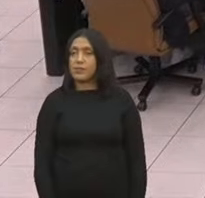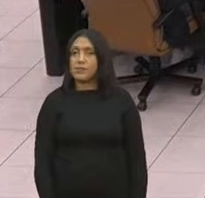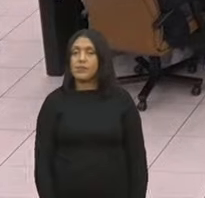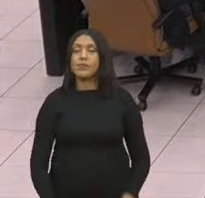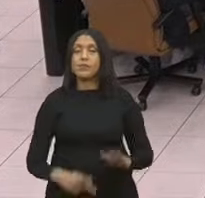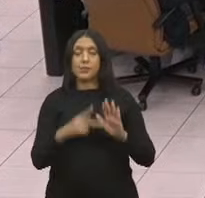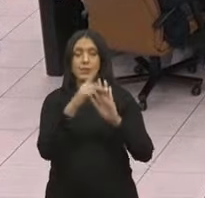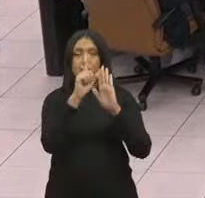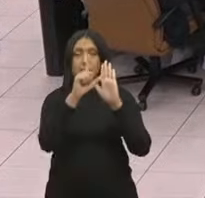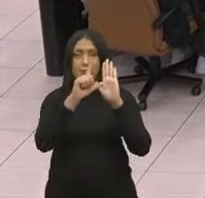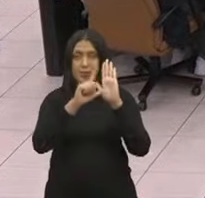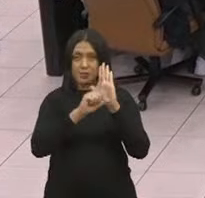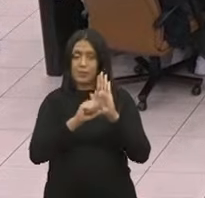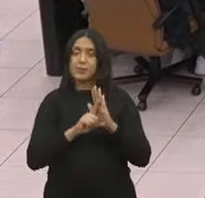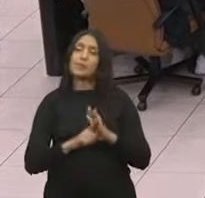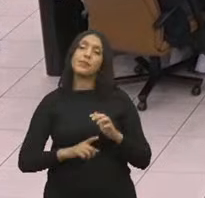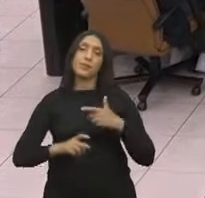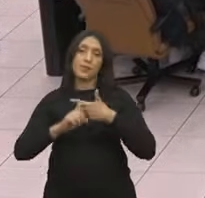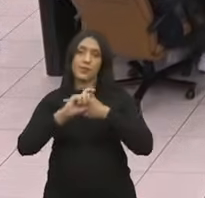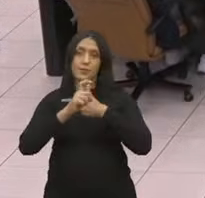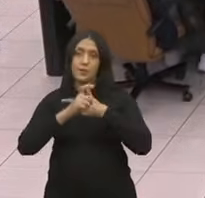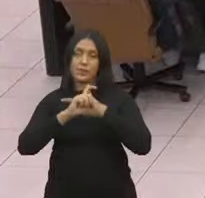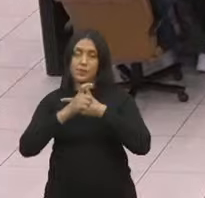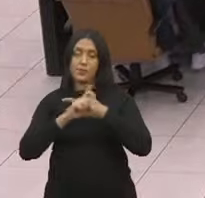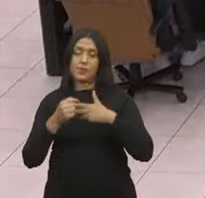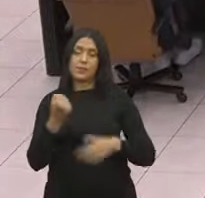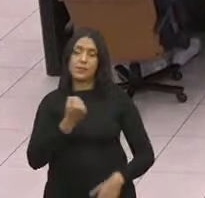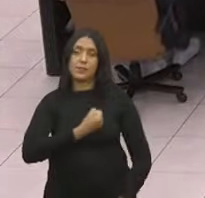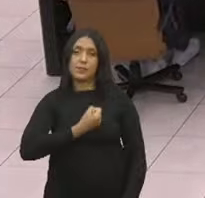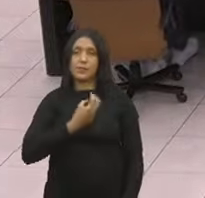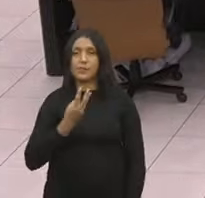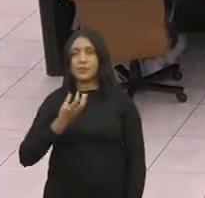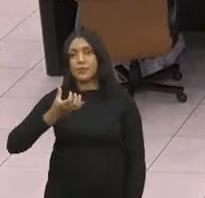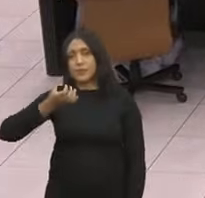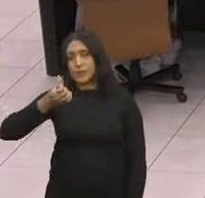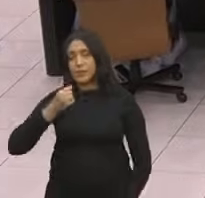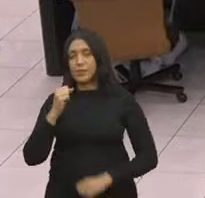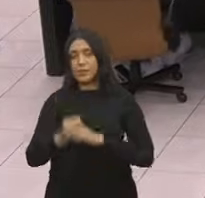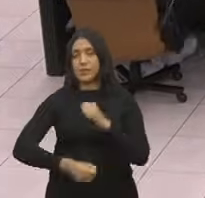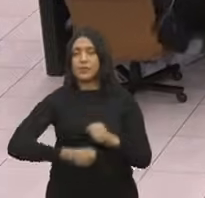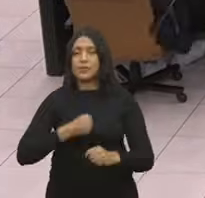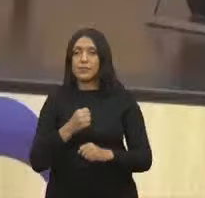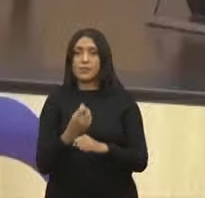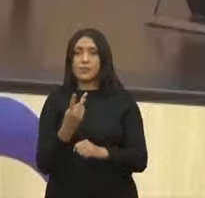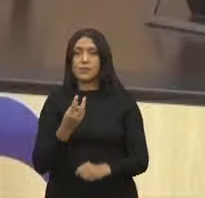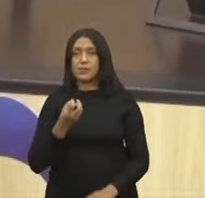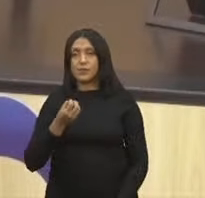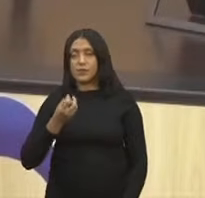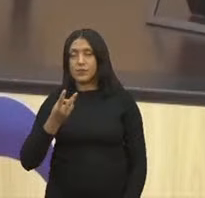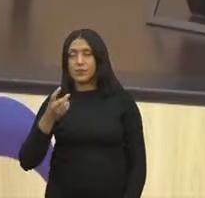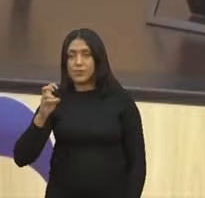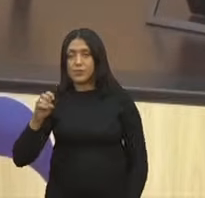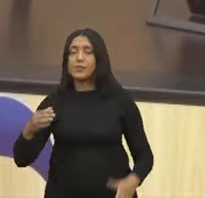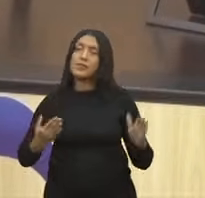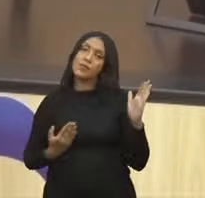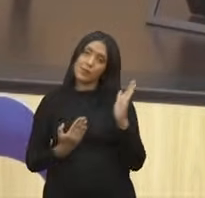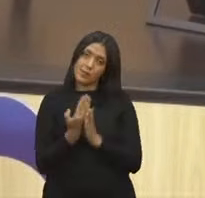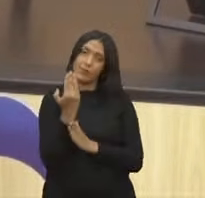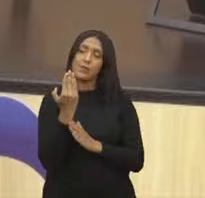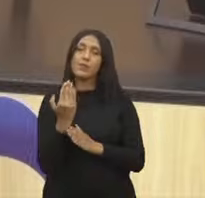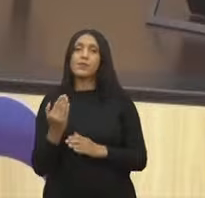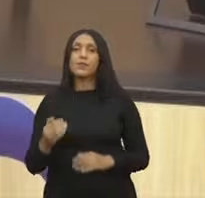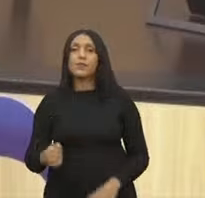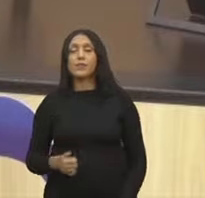Projeto de lei do Executivo número 36 de 2025 foi aprovado